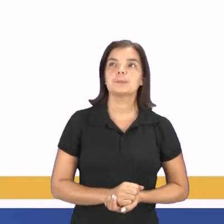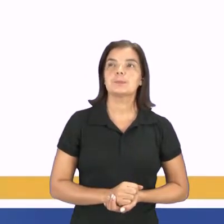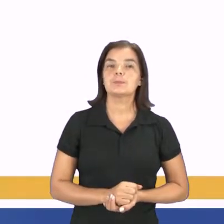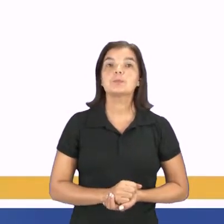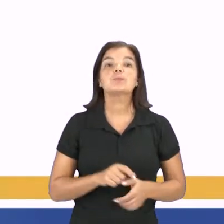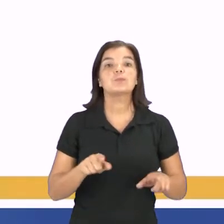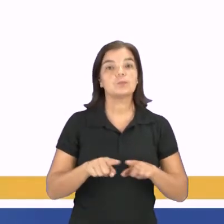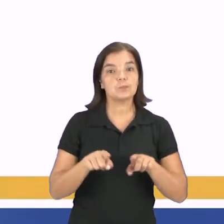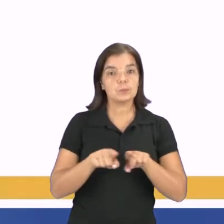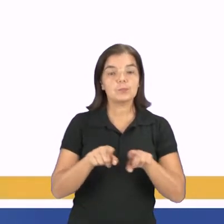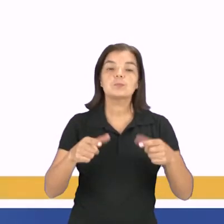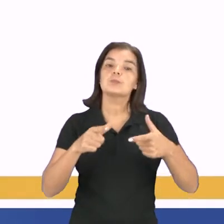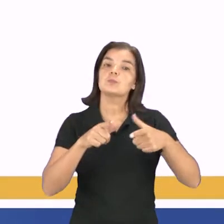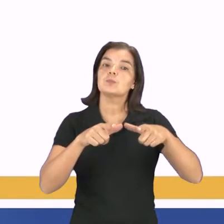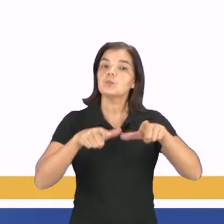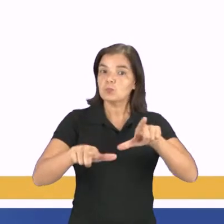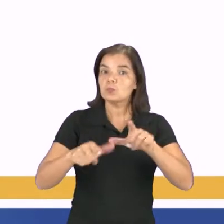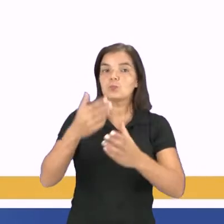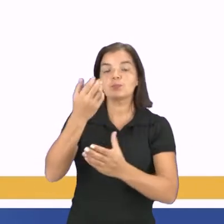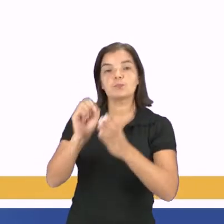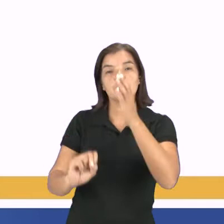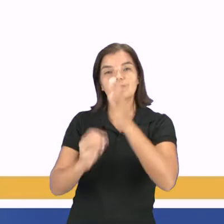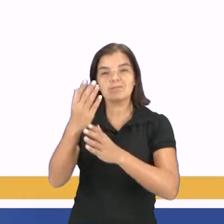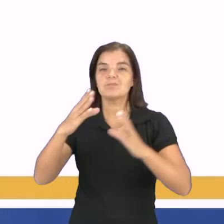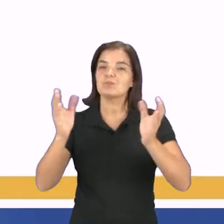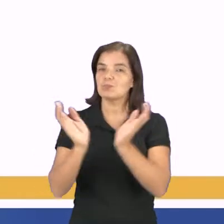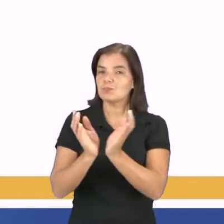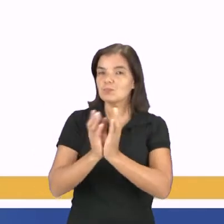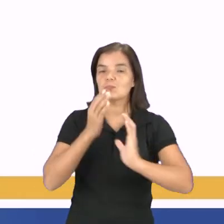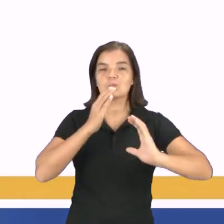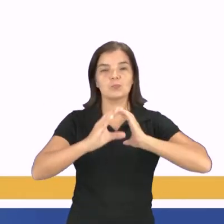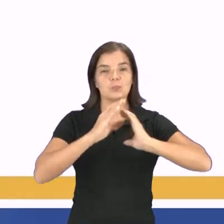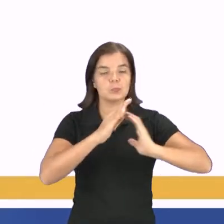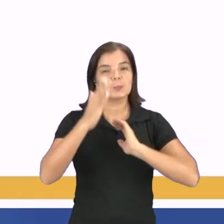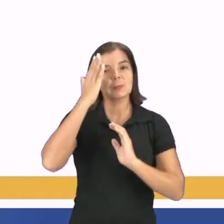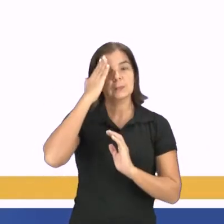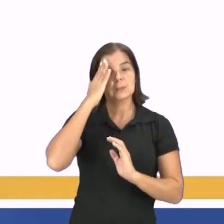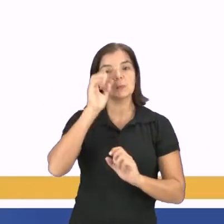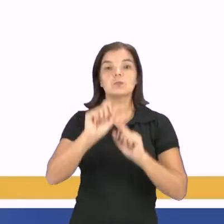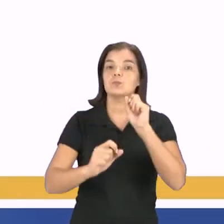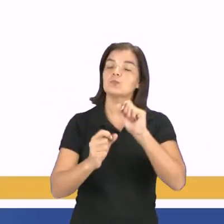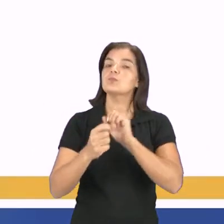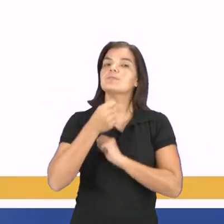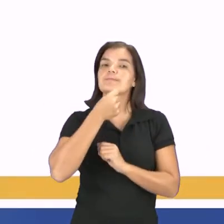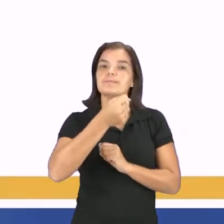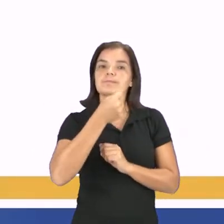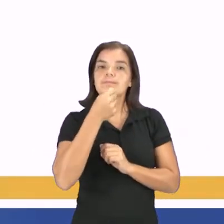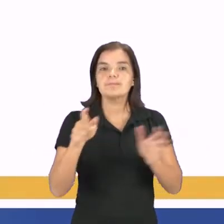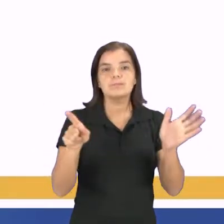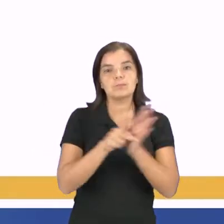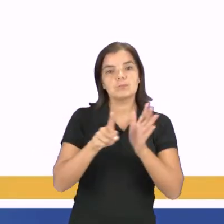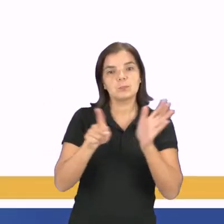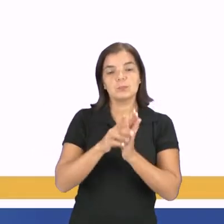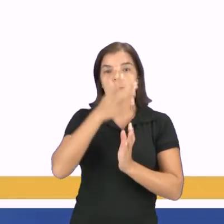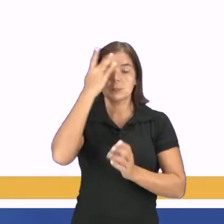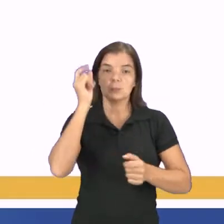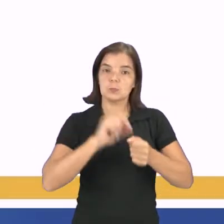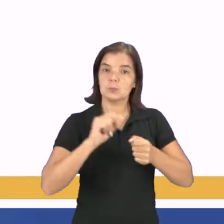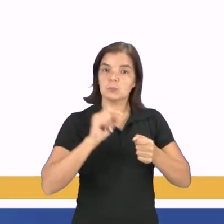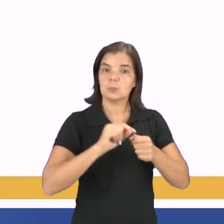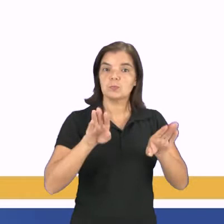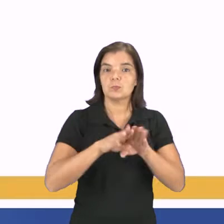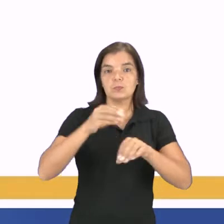O mercado fonográfico, em última análise, compreende também a atuação da imprensa especializada, dos fabricantes